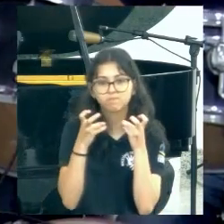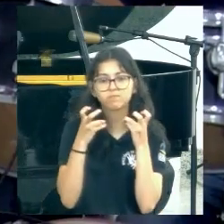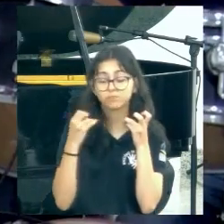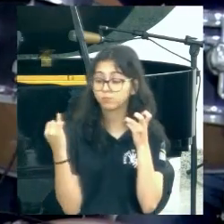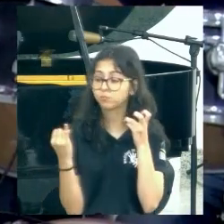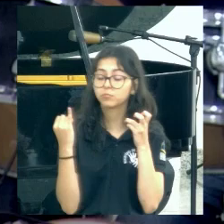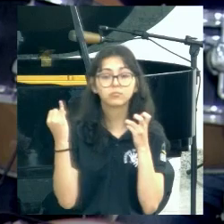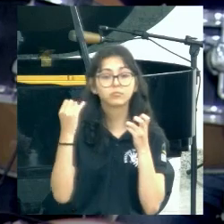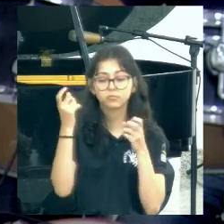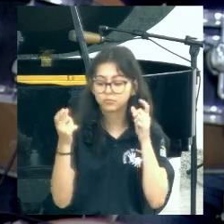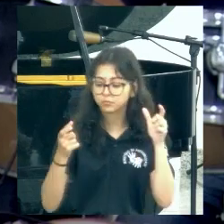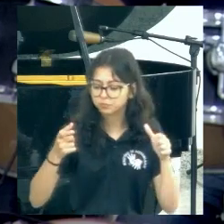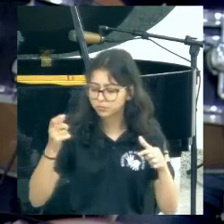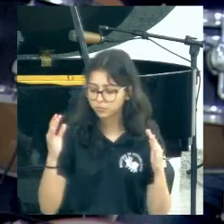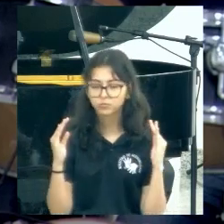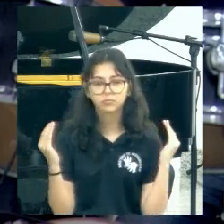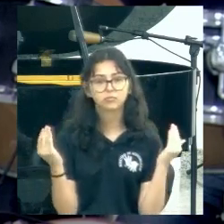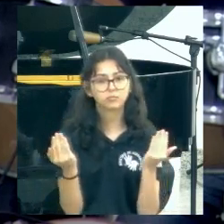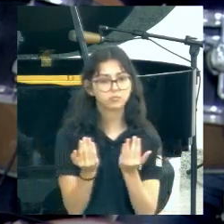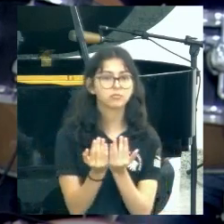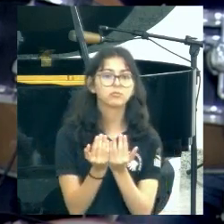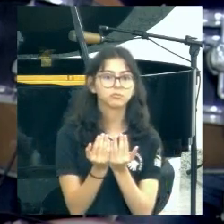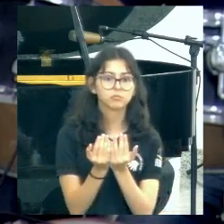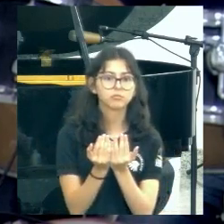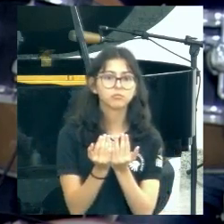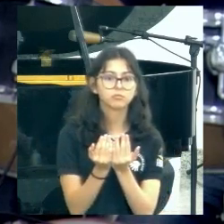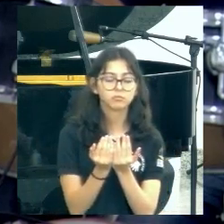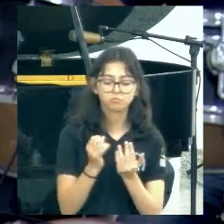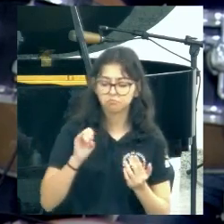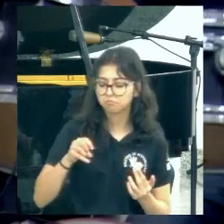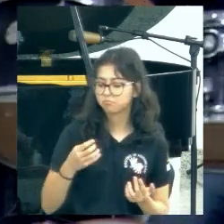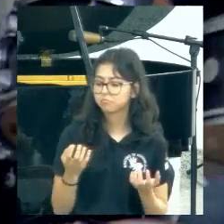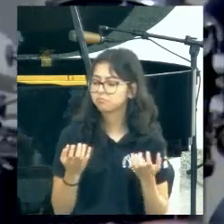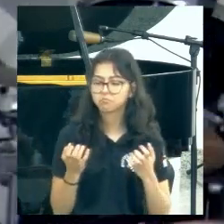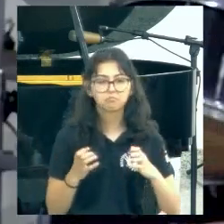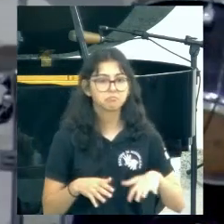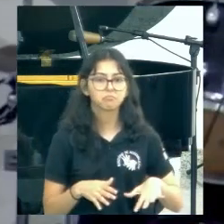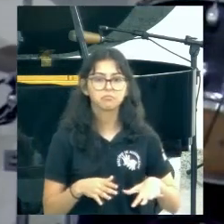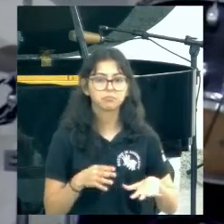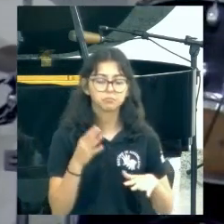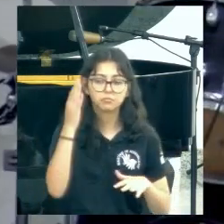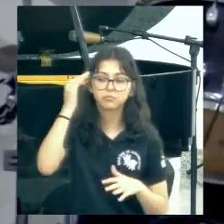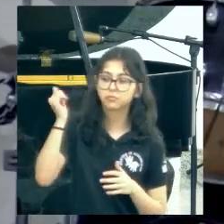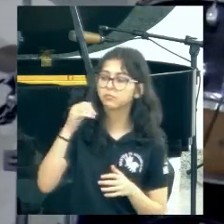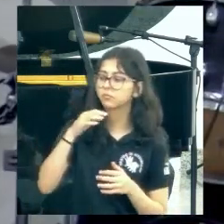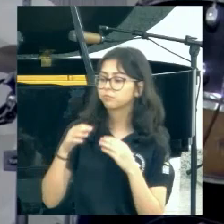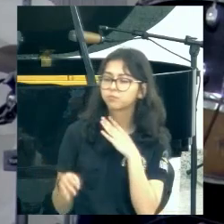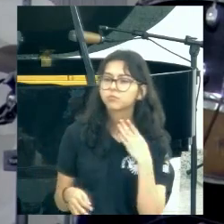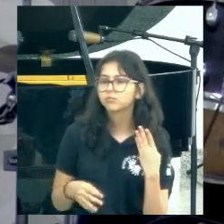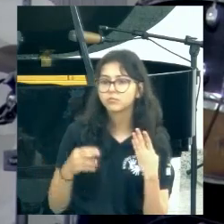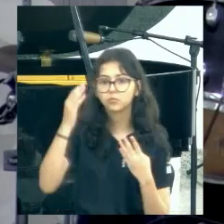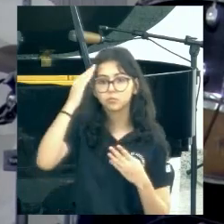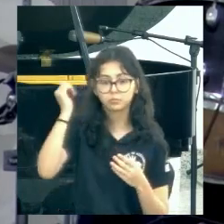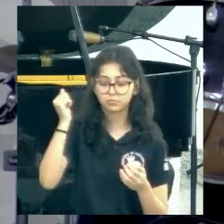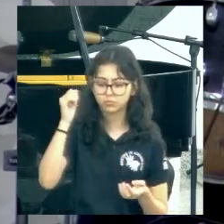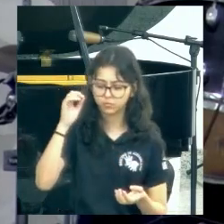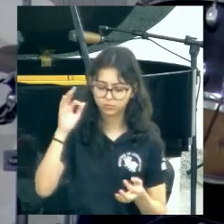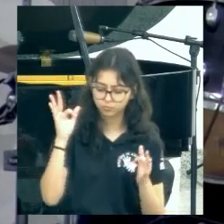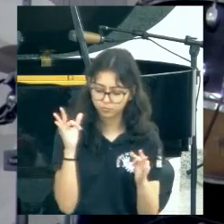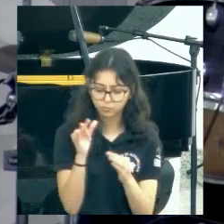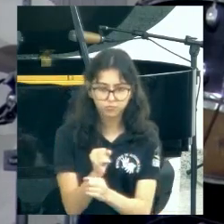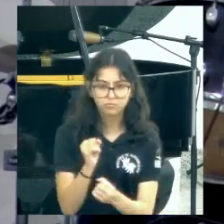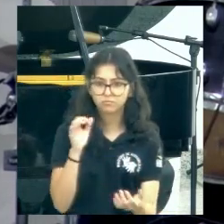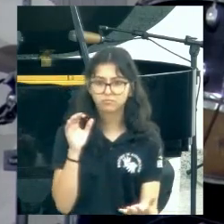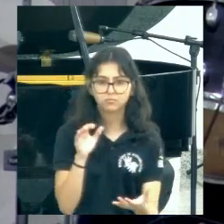estão ao nosso lado? E se não querem pensar na morte, pensem no fim da relação. Pensem no dia em que ele bateu a porta de casa e